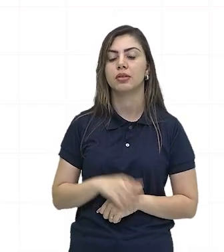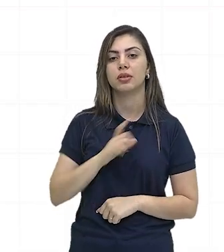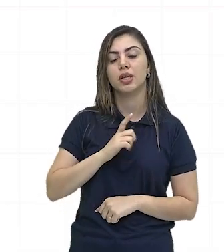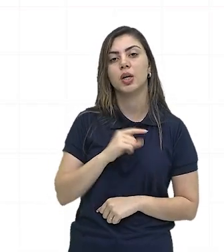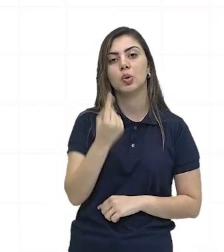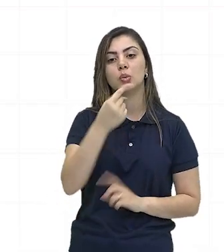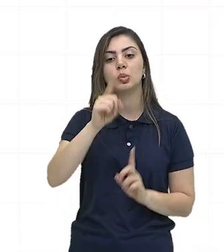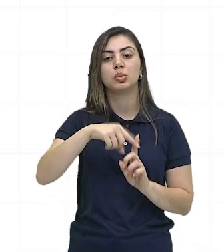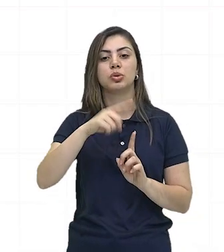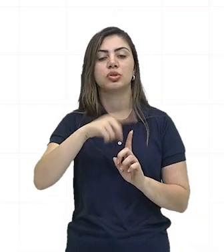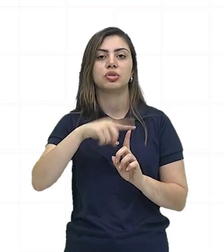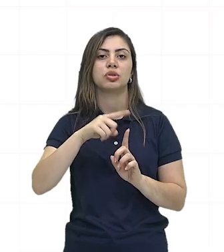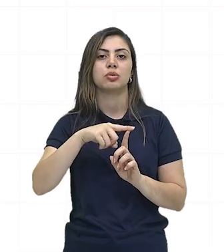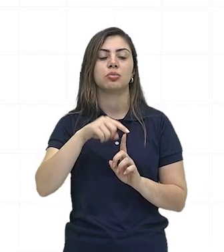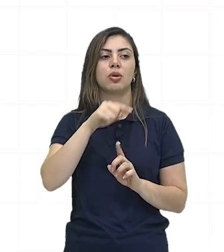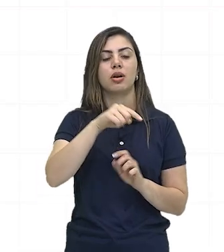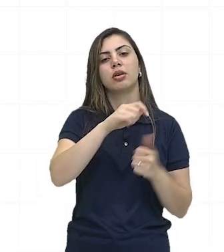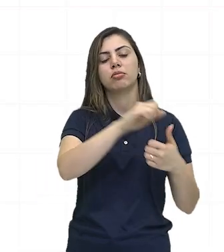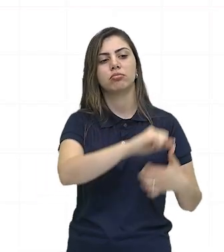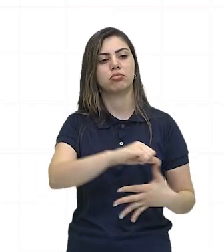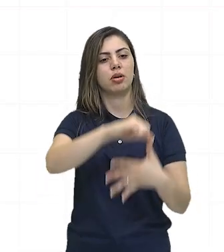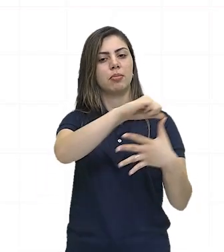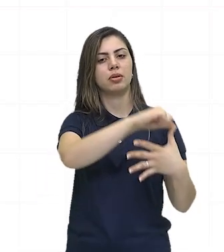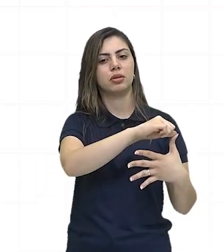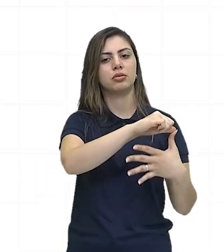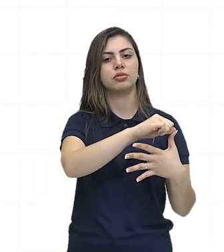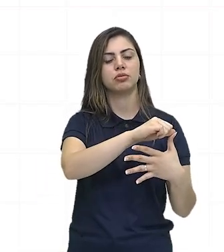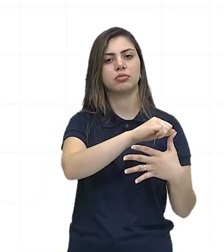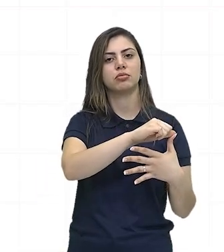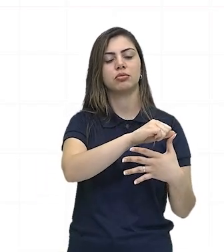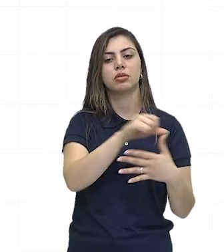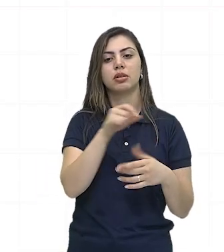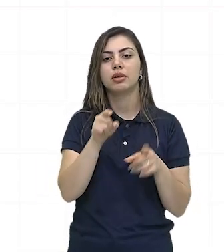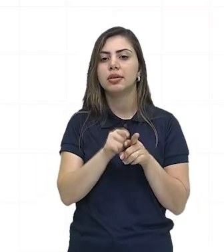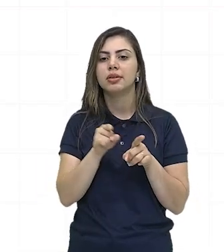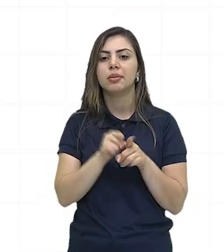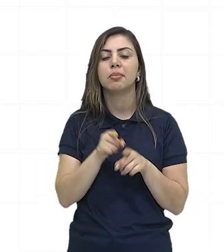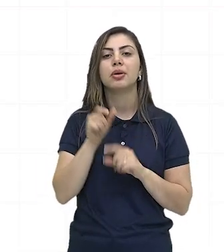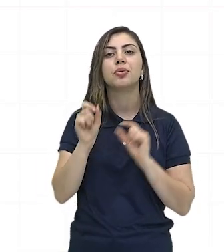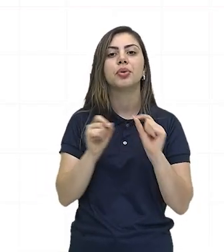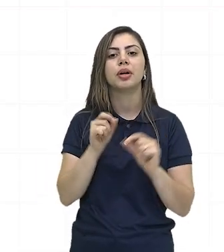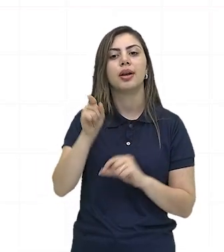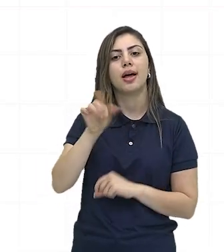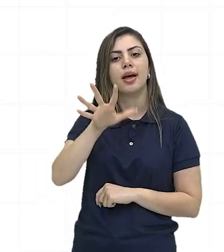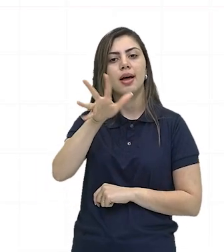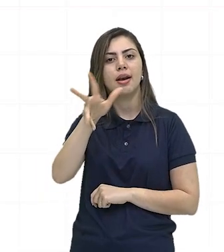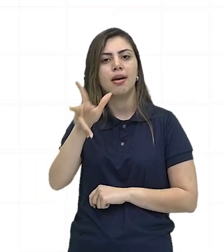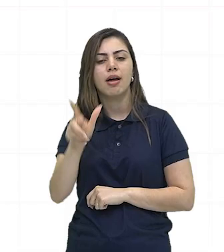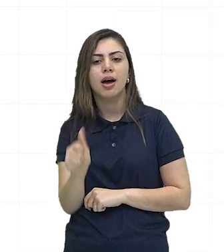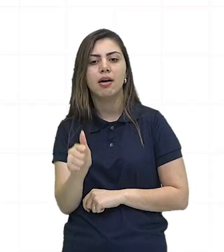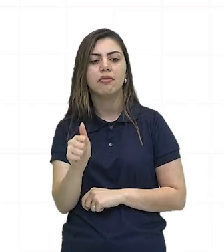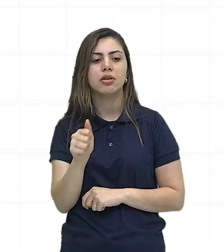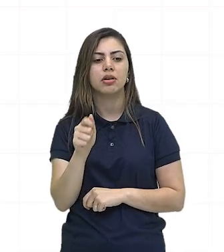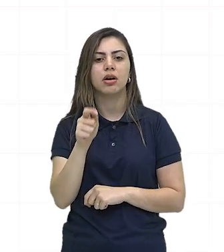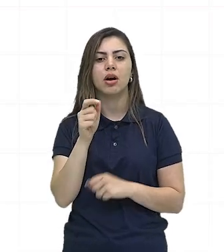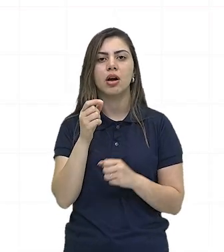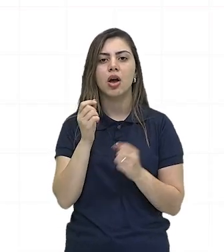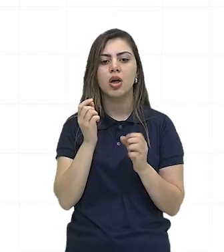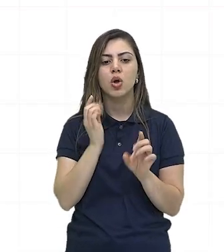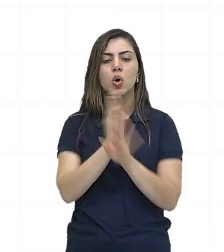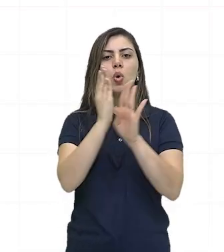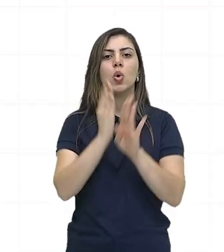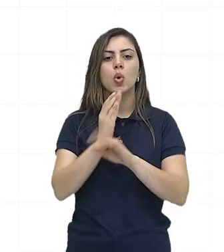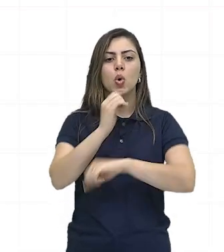Mesossauros, e foram encontrados na América do Sul e também foram encontrados no continente africano.